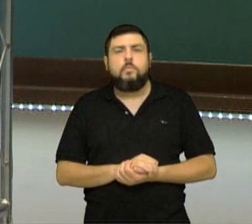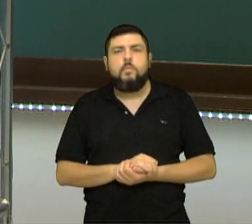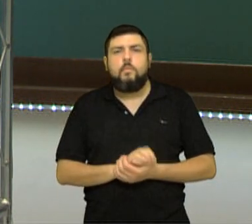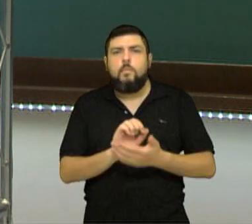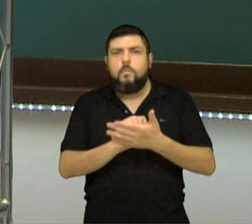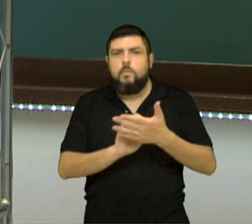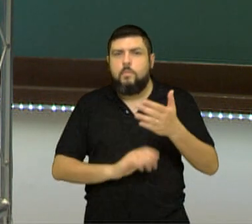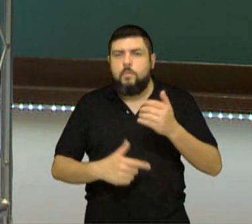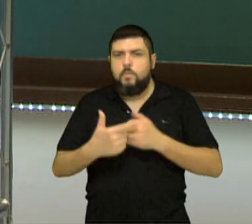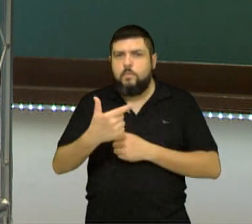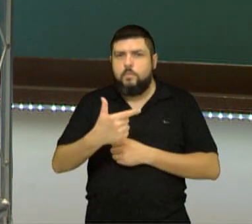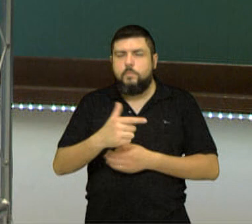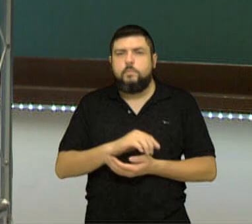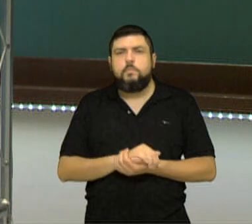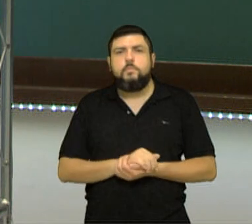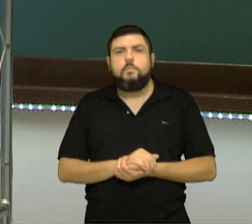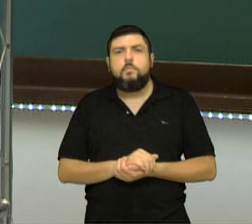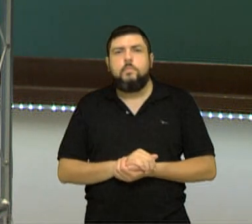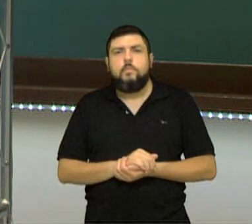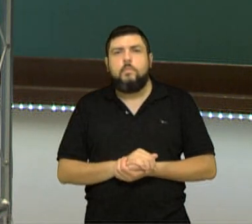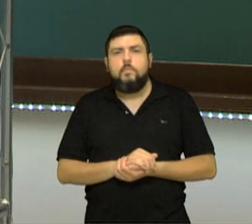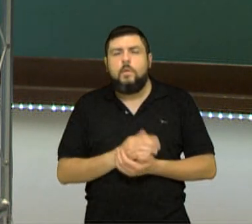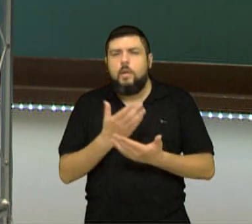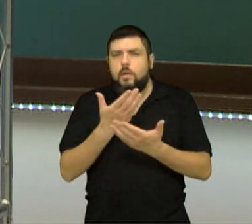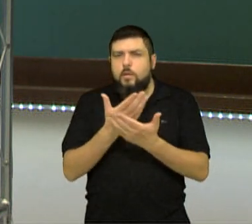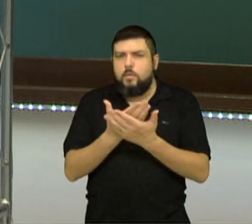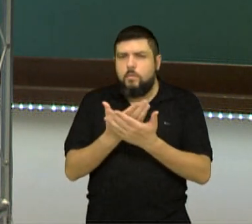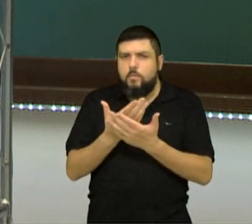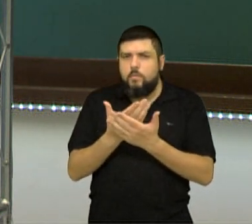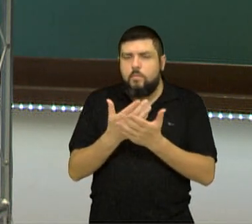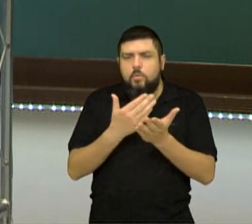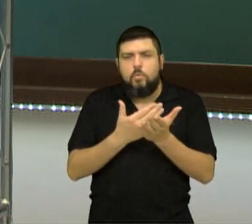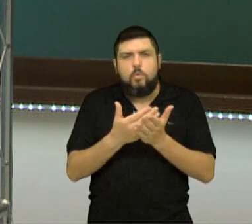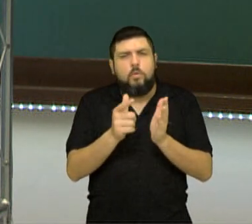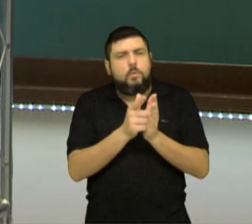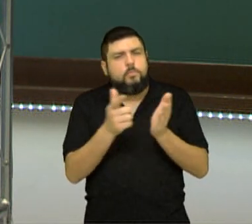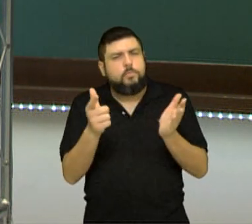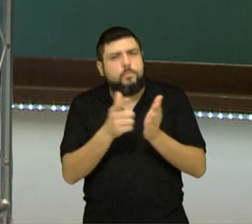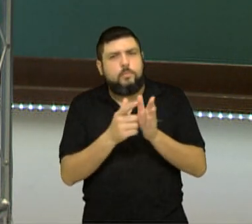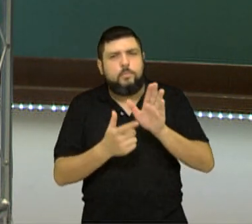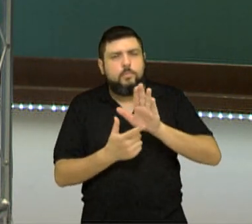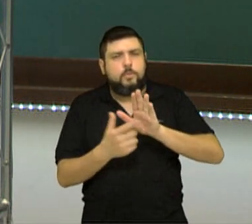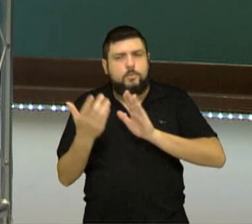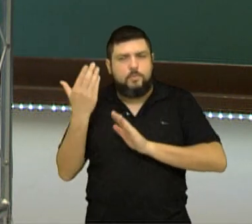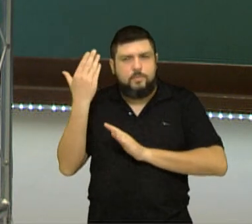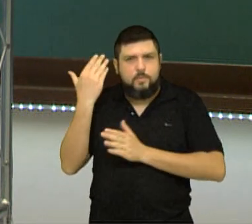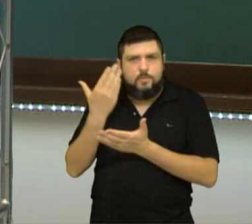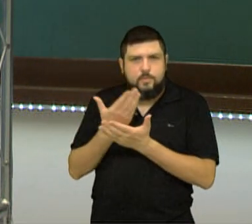Atividade 2. A reportagem inicial dessa aula, aquela lá que a gente falou lá da questão